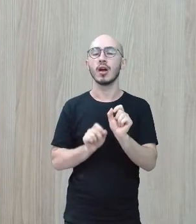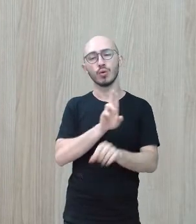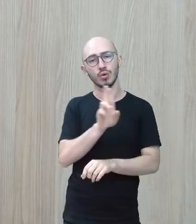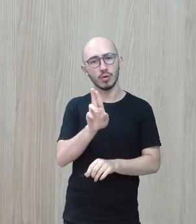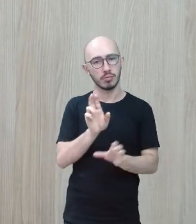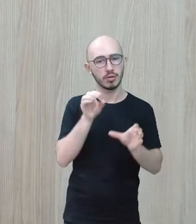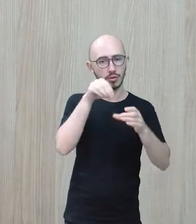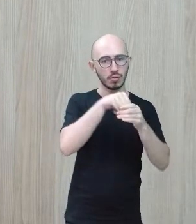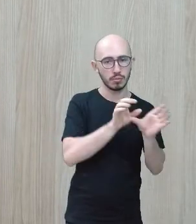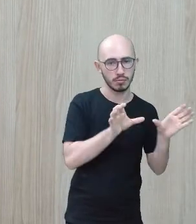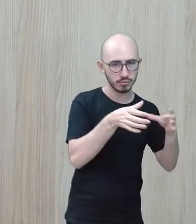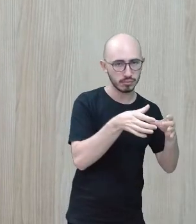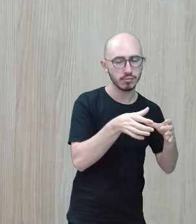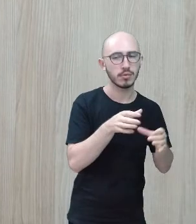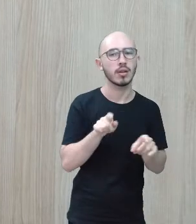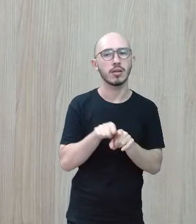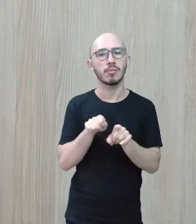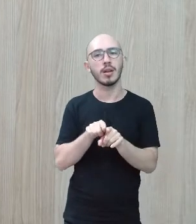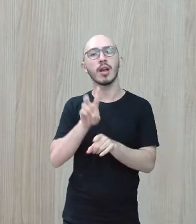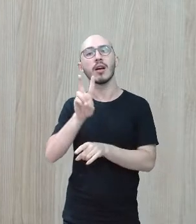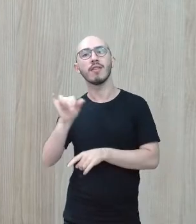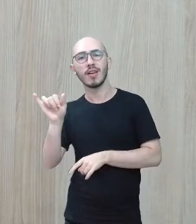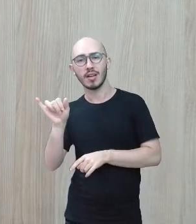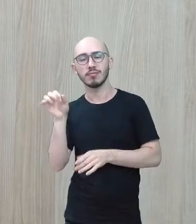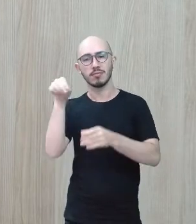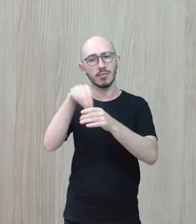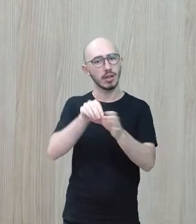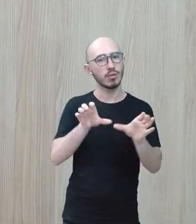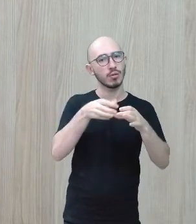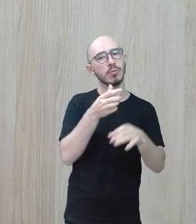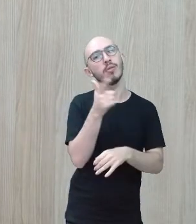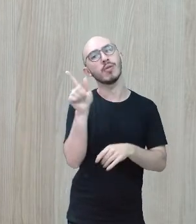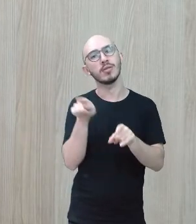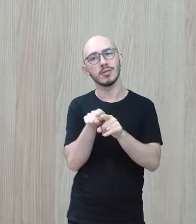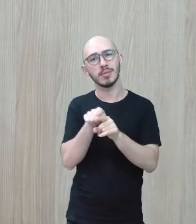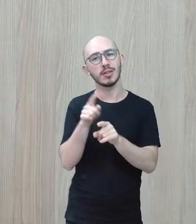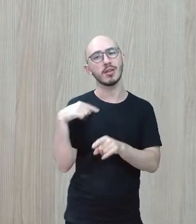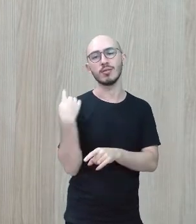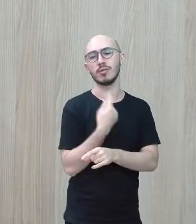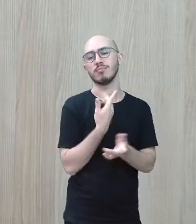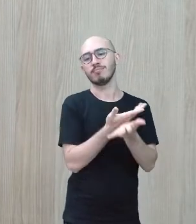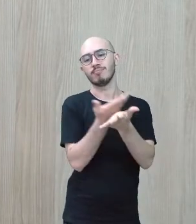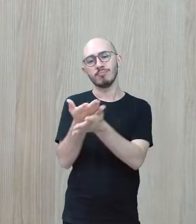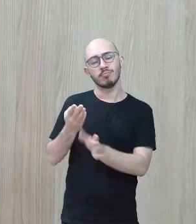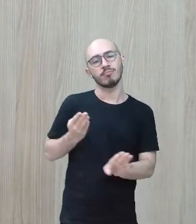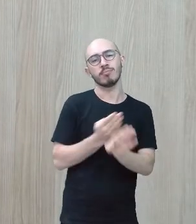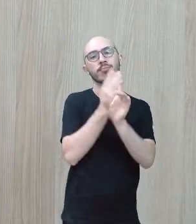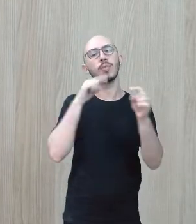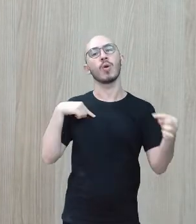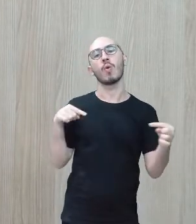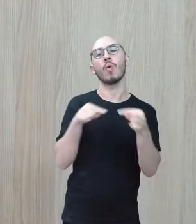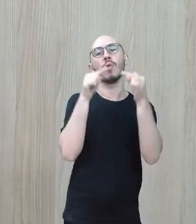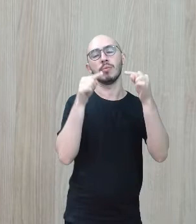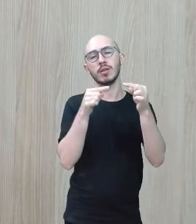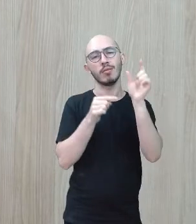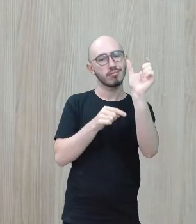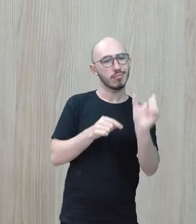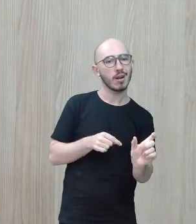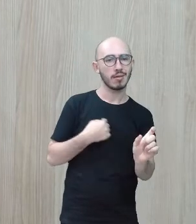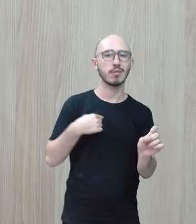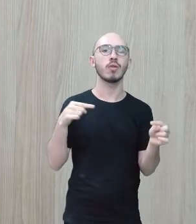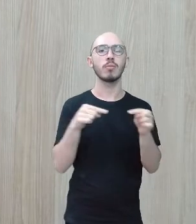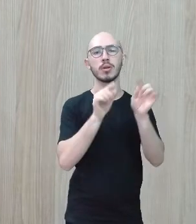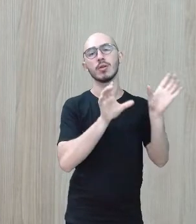palavras. Na análise morfológica, a gente faz o reconhecimento da classe, ou seja, a que classe cada palavrinha